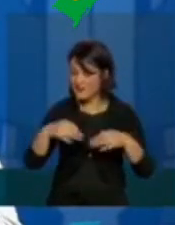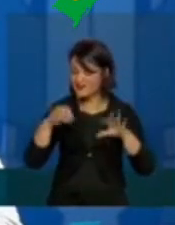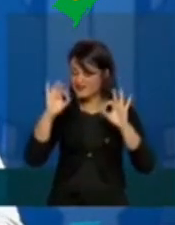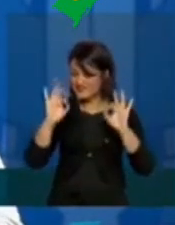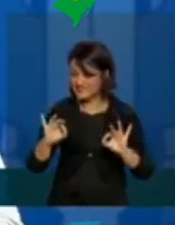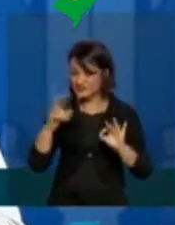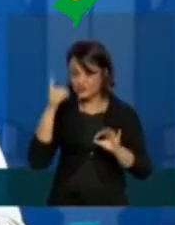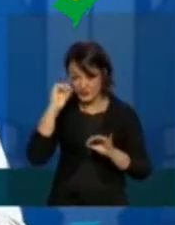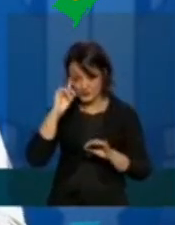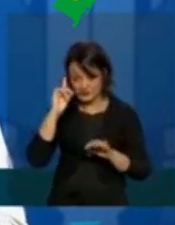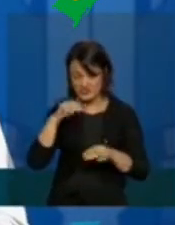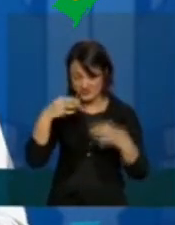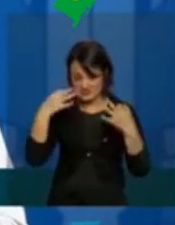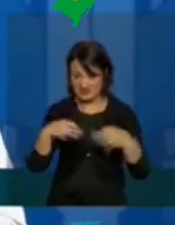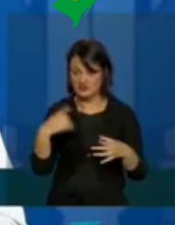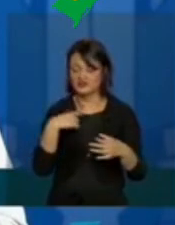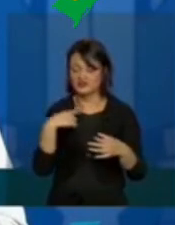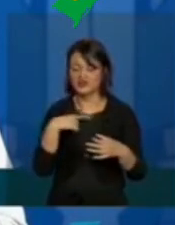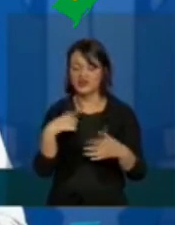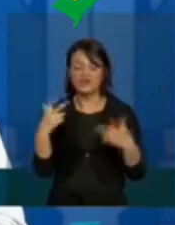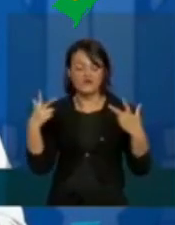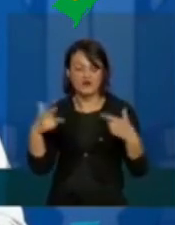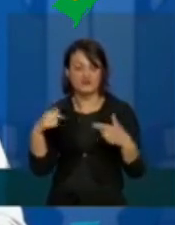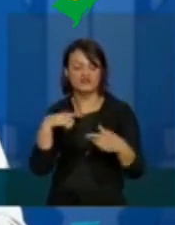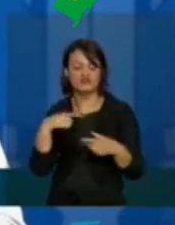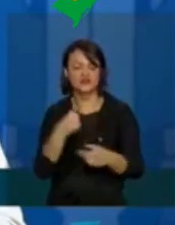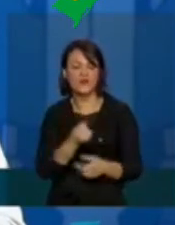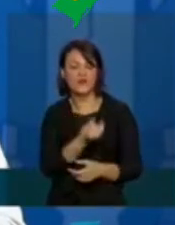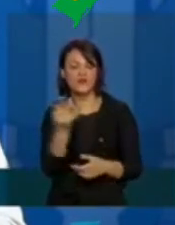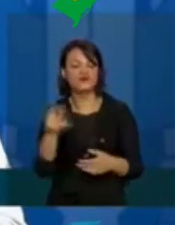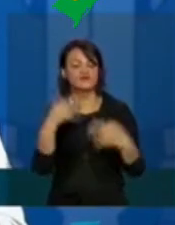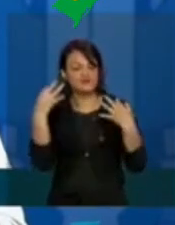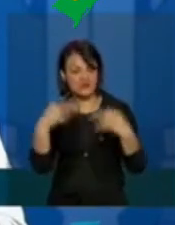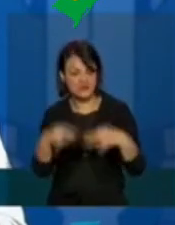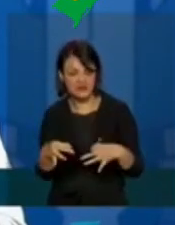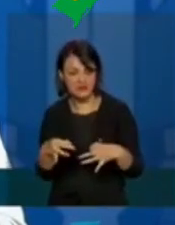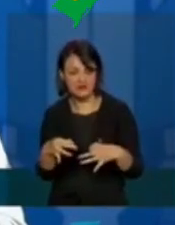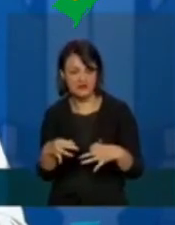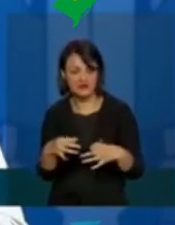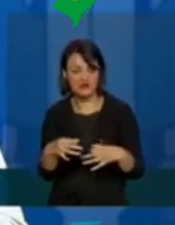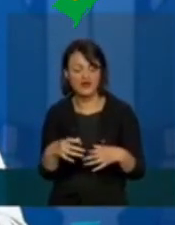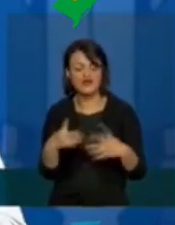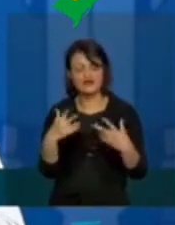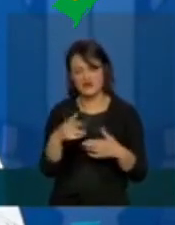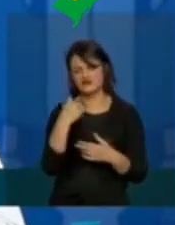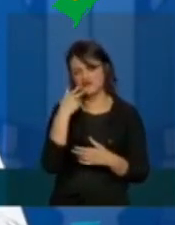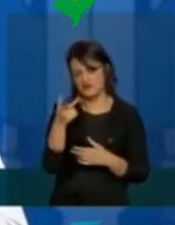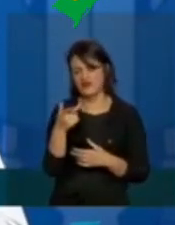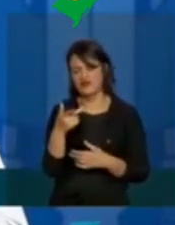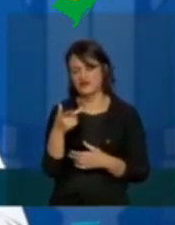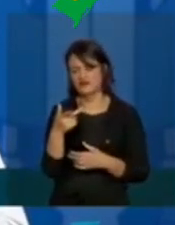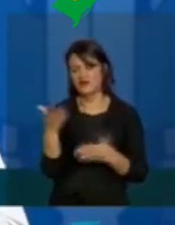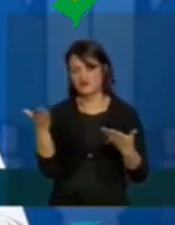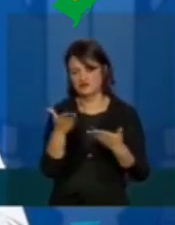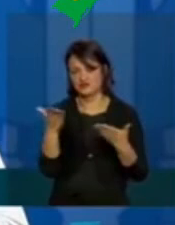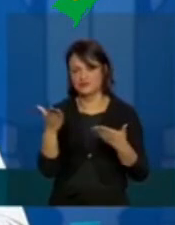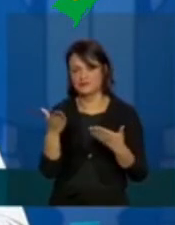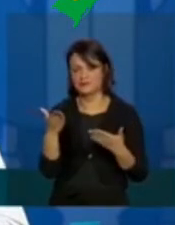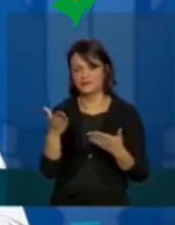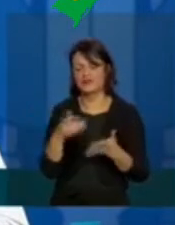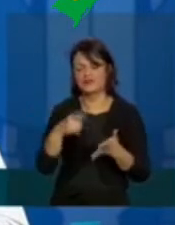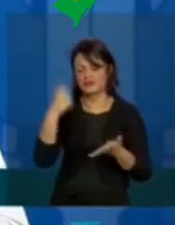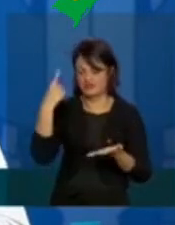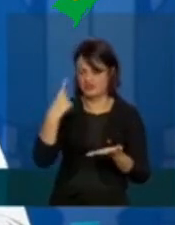obrigatória, diária, como a gente tem dos números que são confirmados, como eu avisei aqui hoje, que a gente hoje